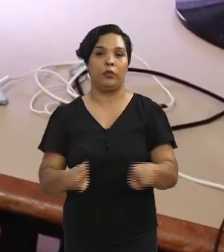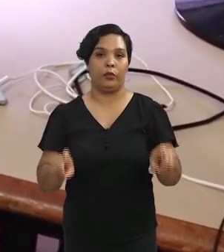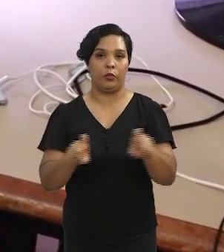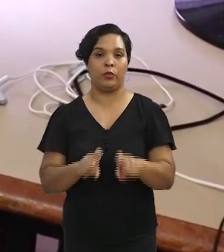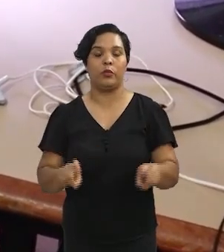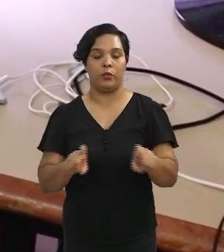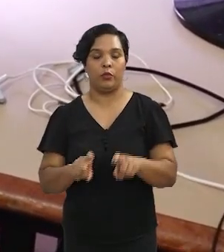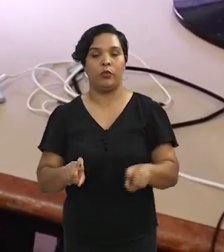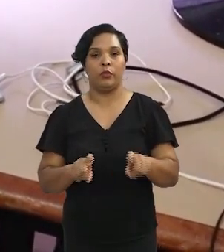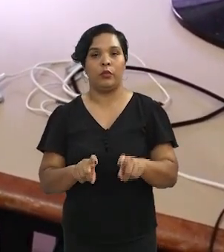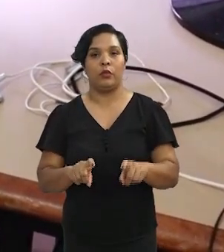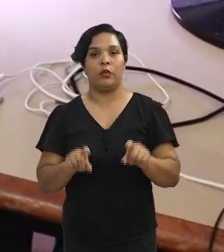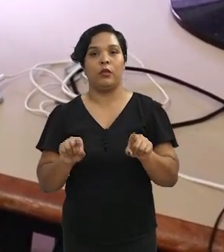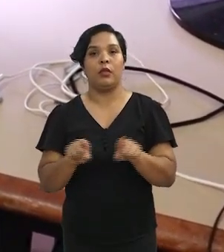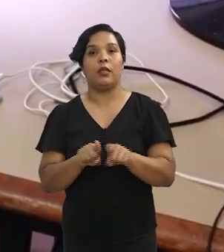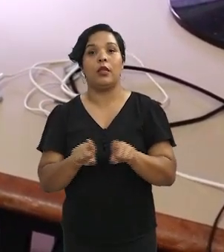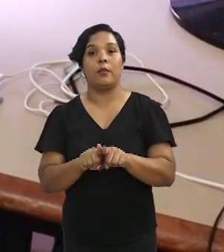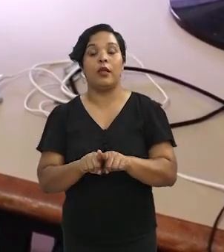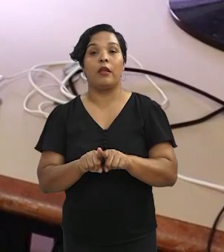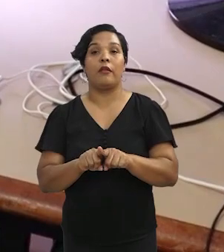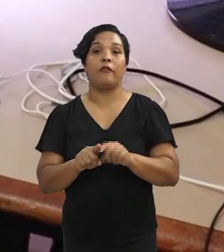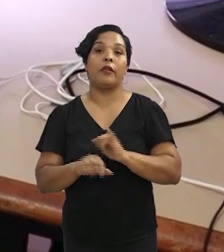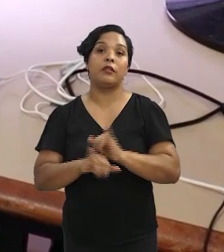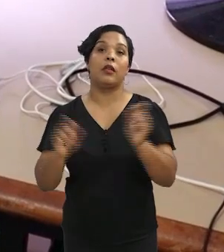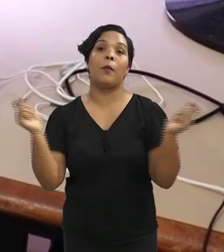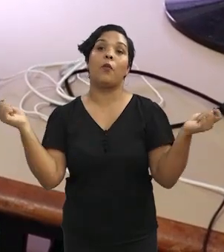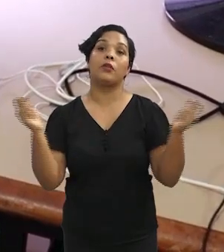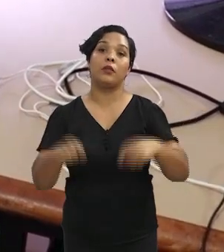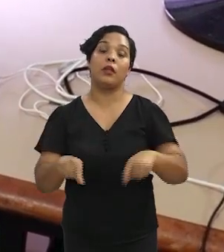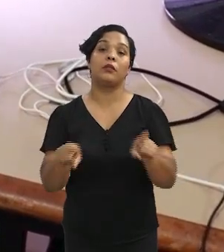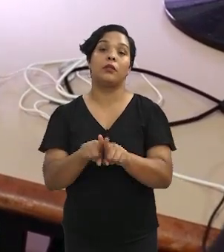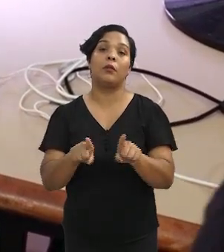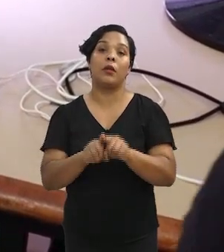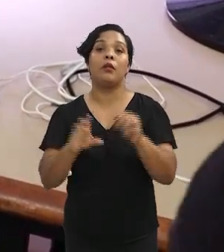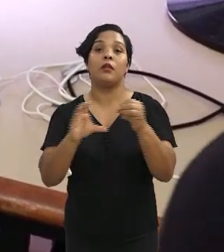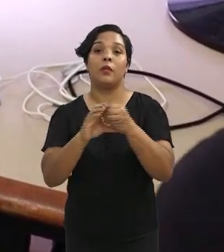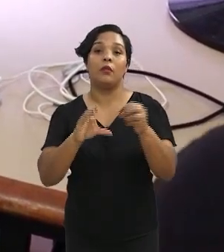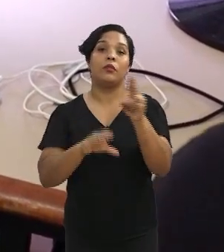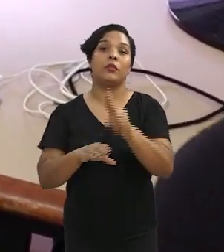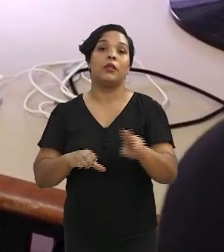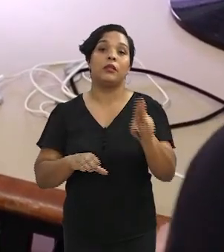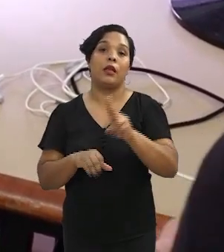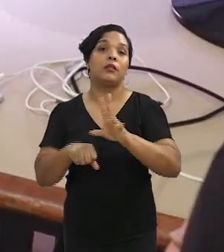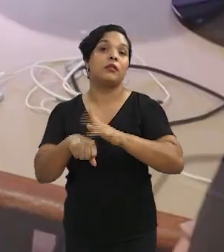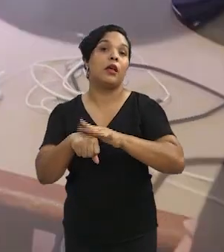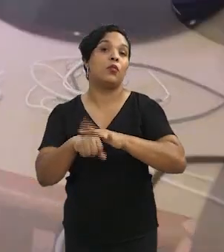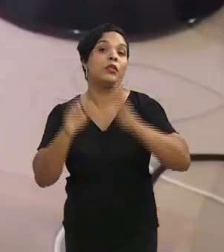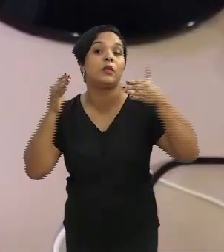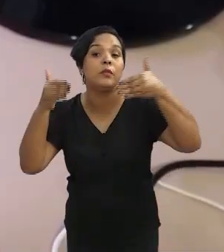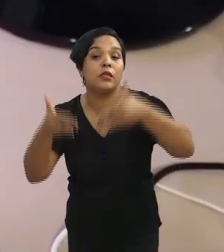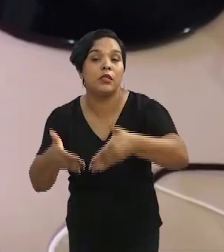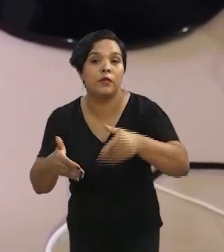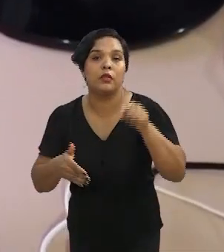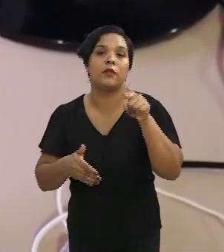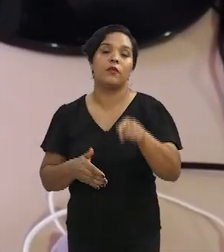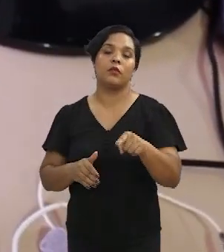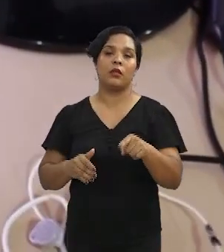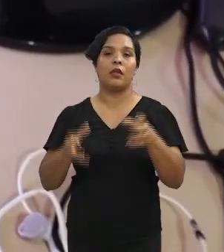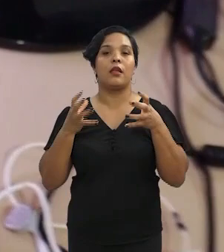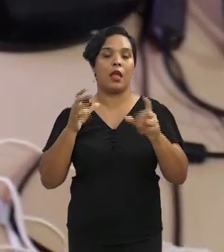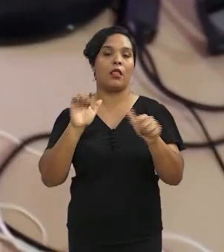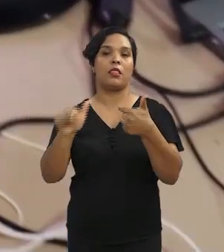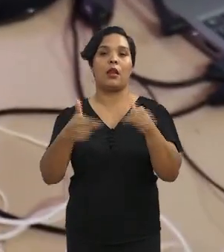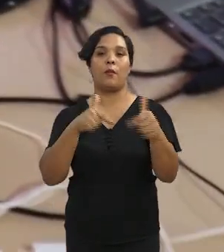computador e que vão lhe dizer a possibilidade daquelas moléculas também serem utilizadas naquela doença específica